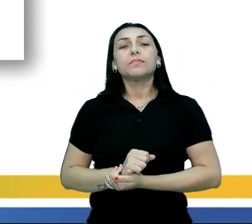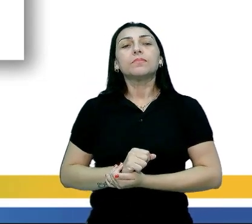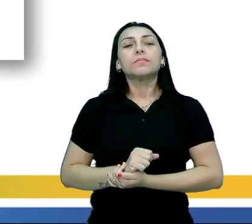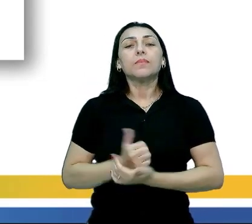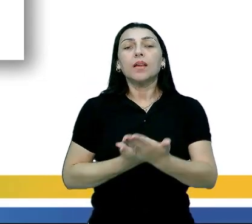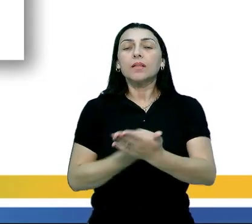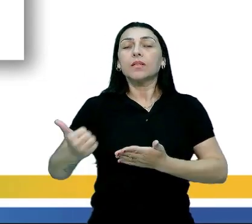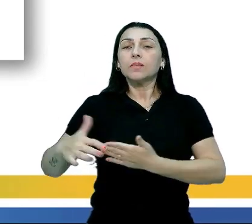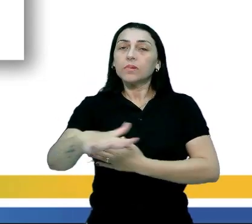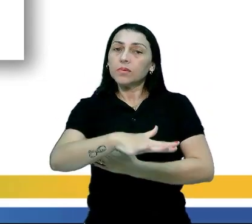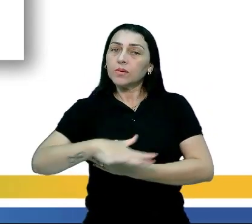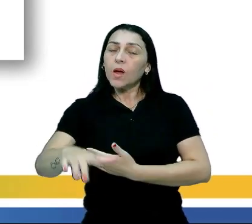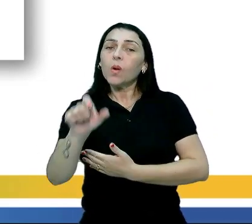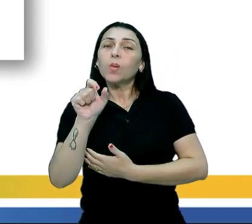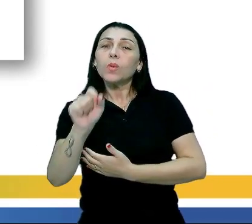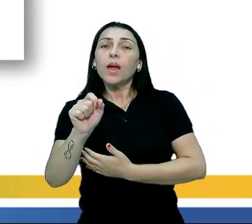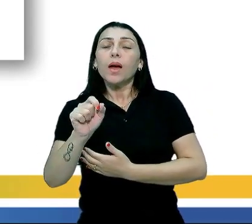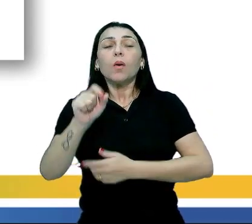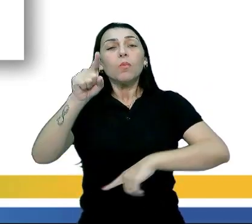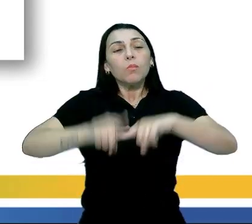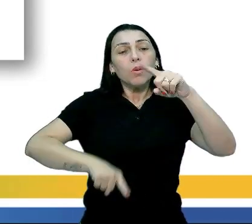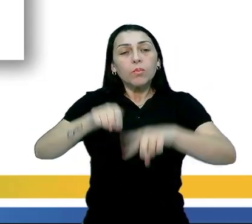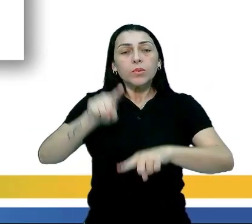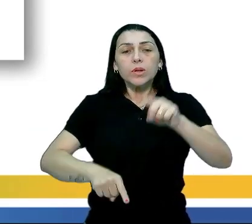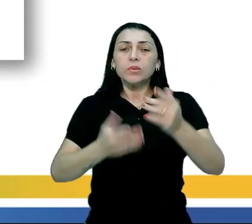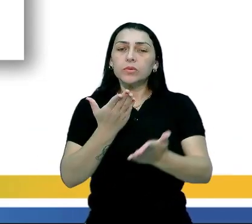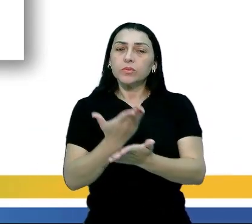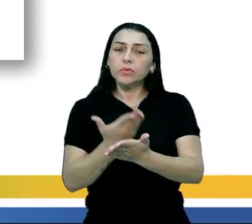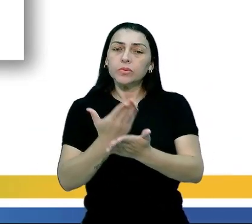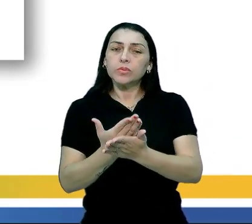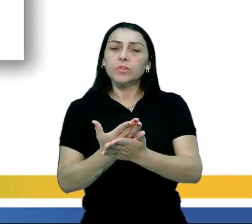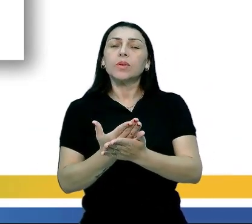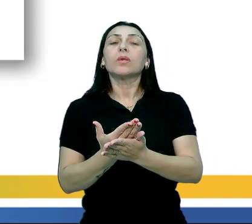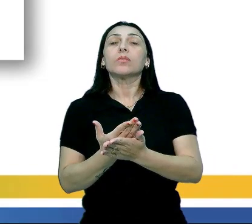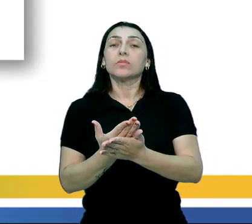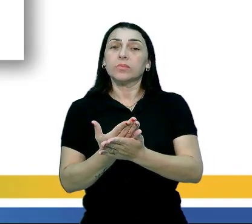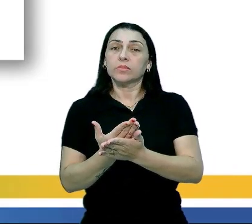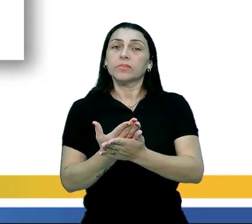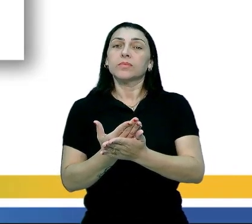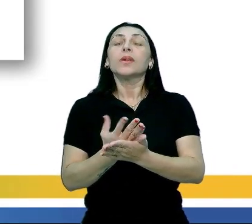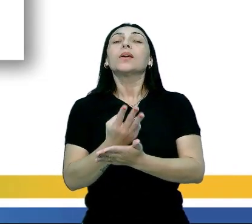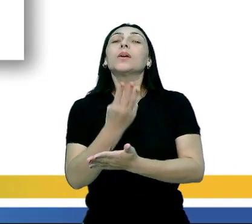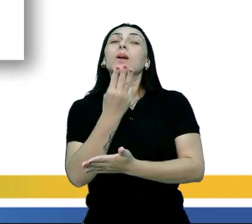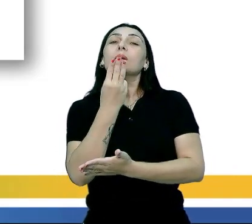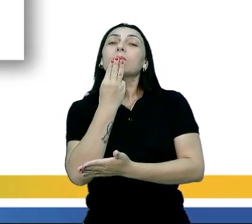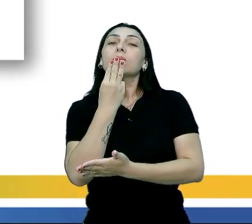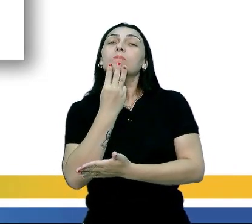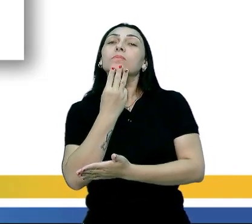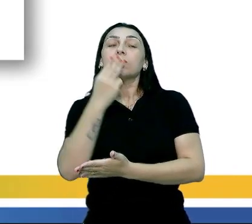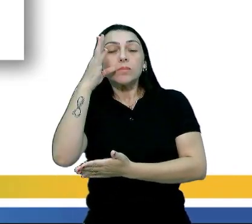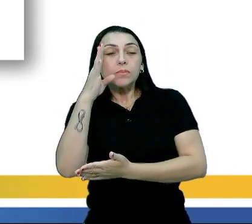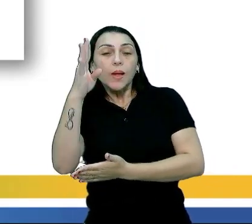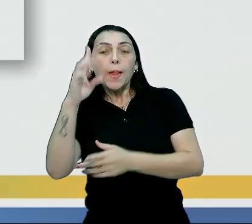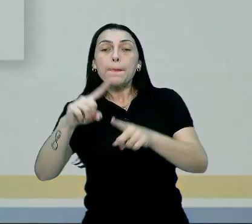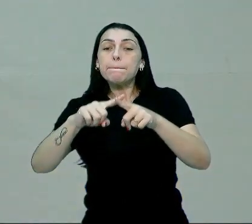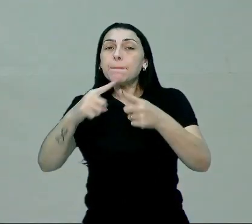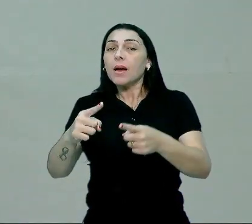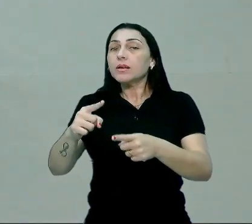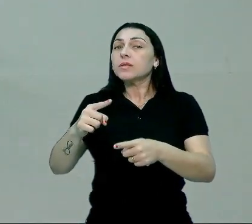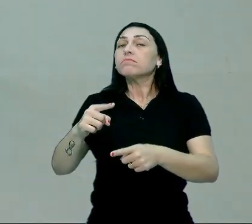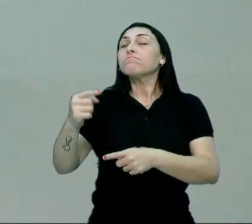Ação social é o objeto de estudo ponderado pela teoria weberiana. Mas